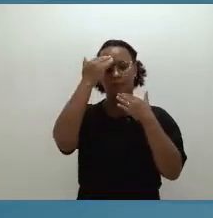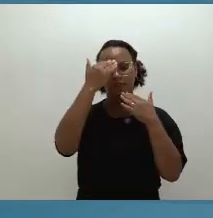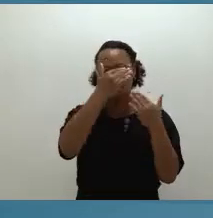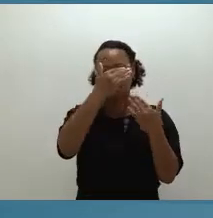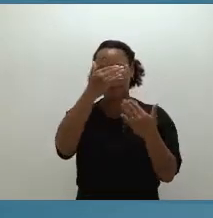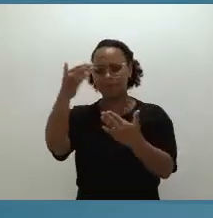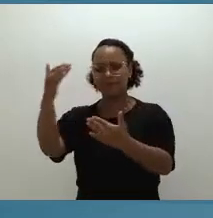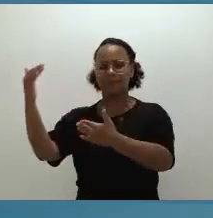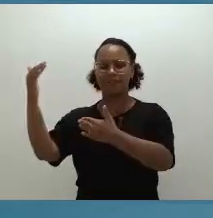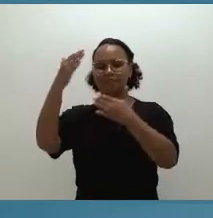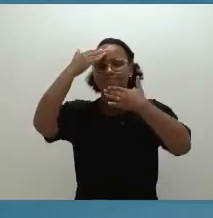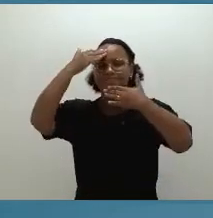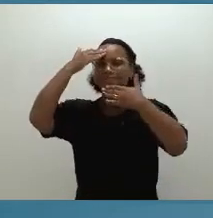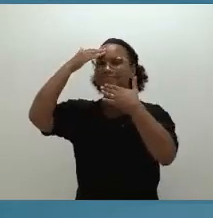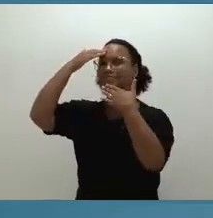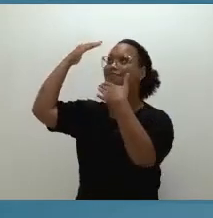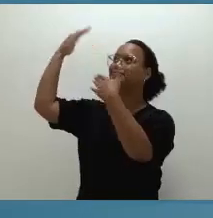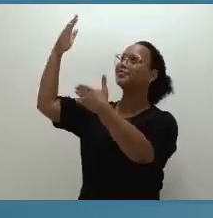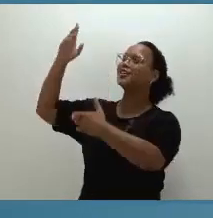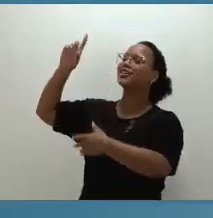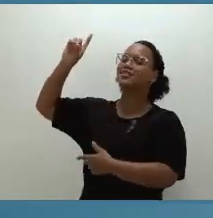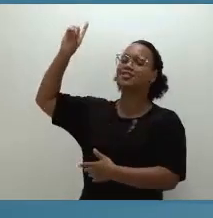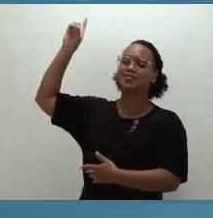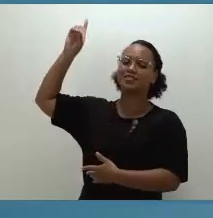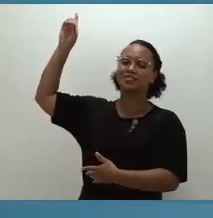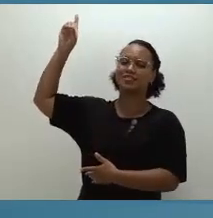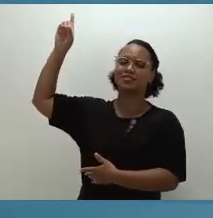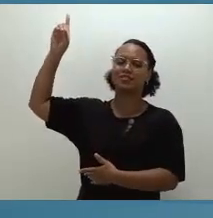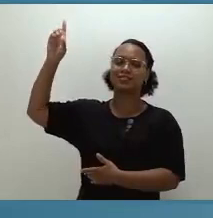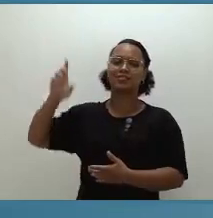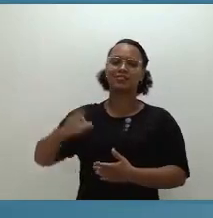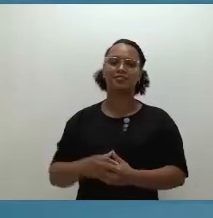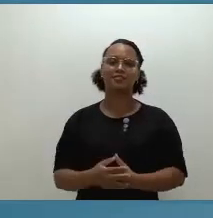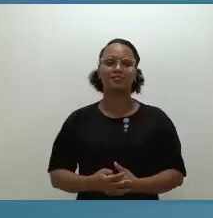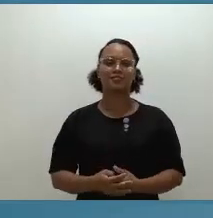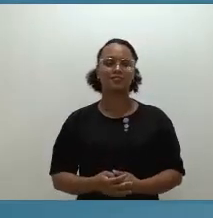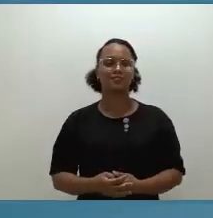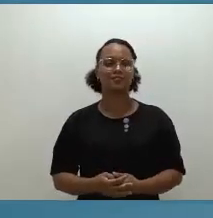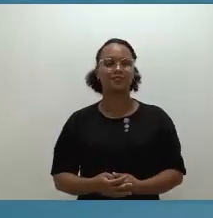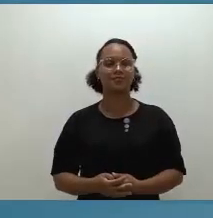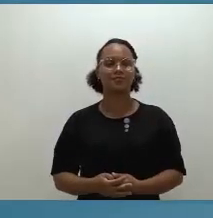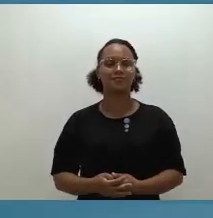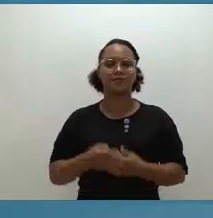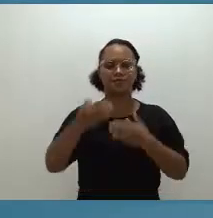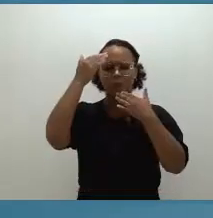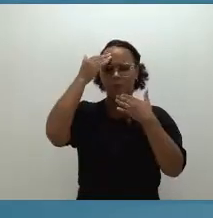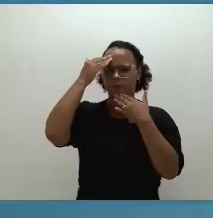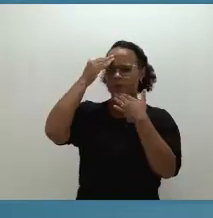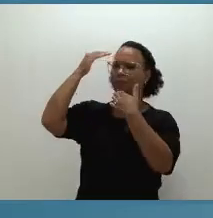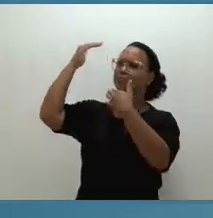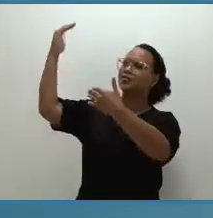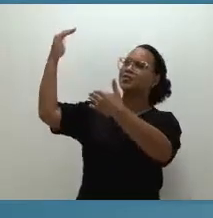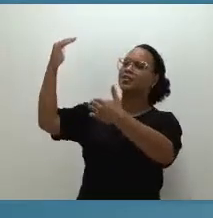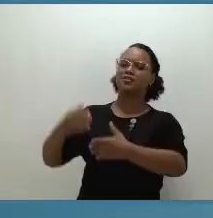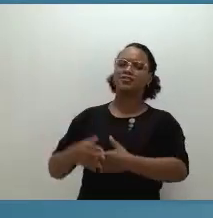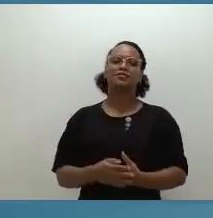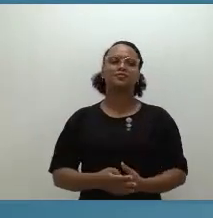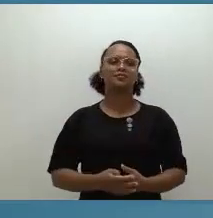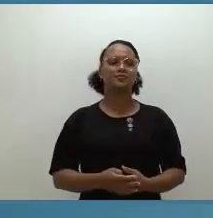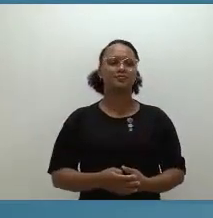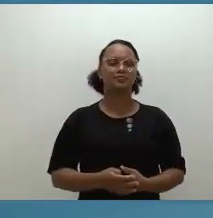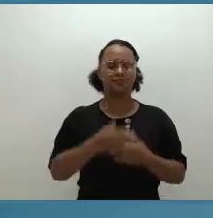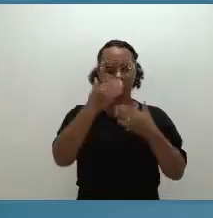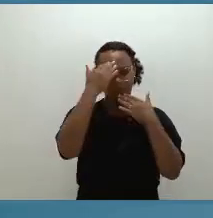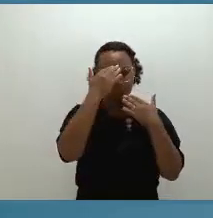muito obrigada, meu Deus. Deus da minha vida. Muito, muito obrigada. Obrigada,